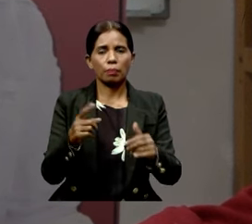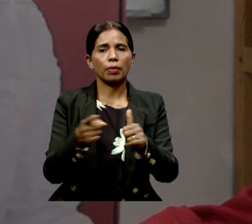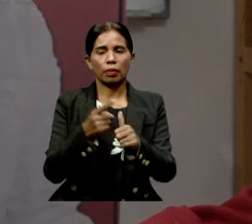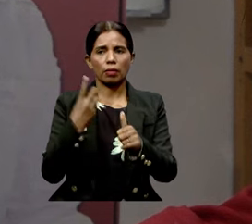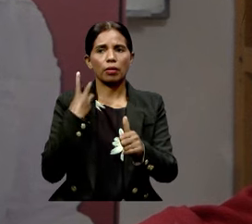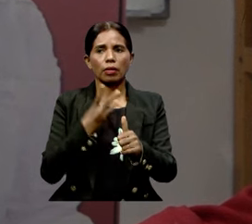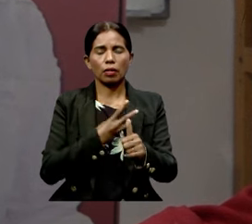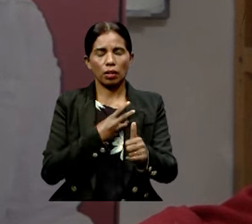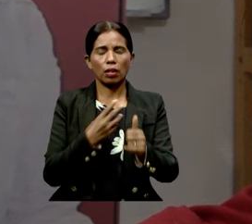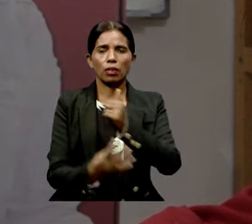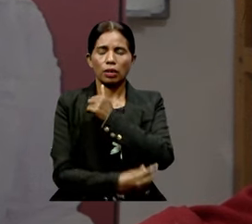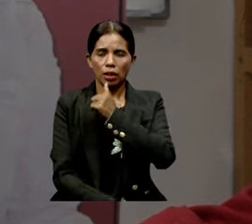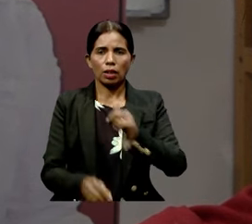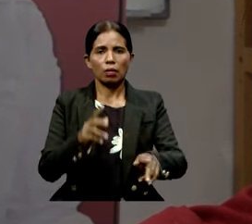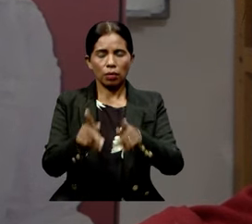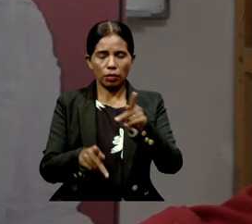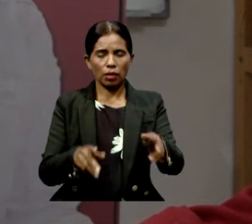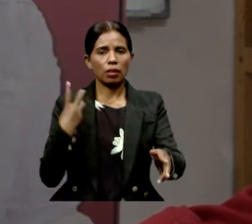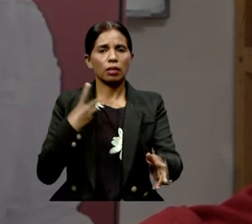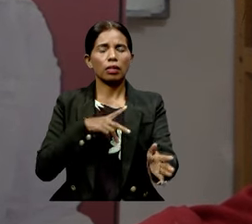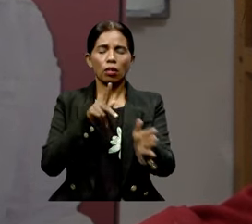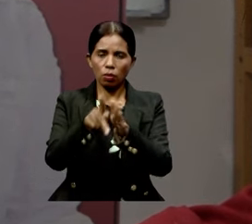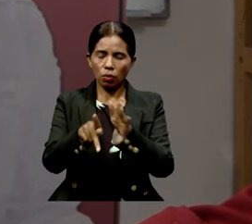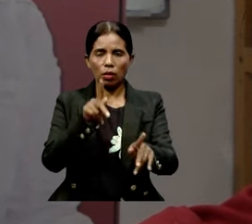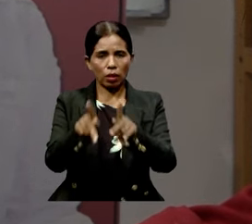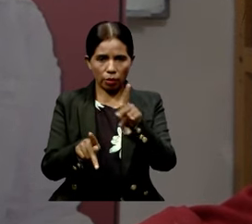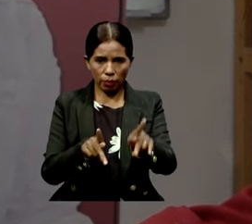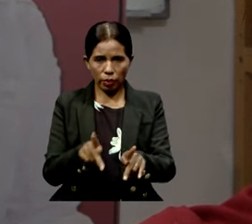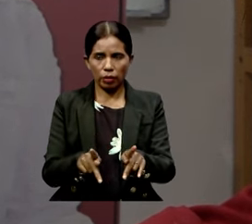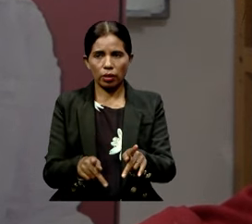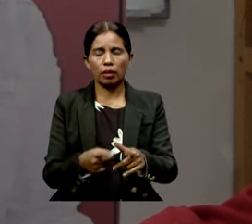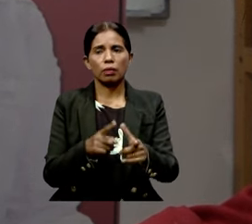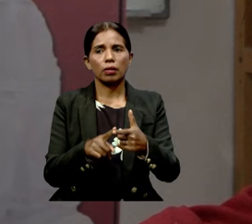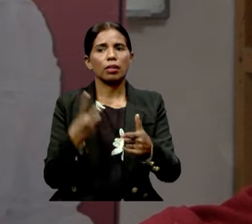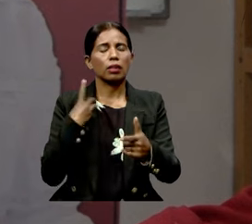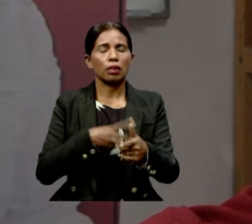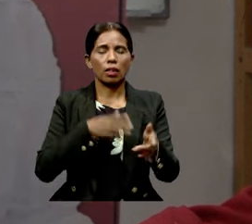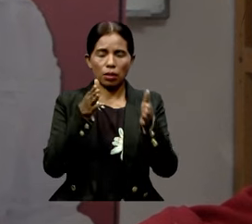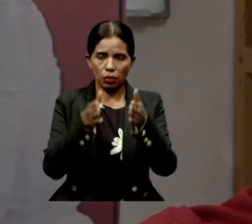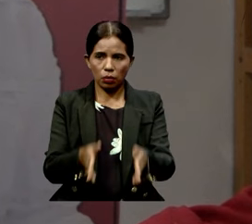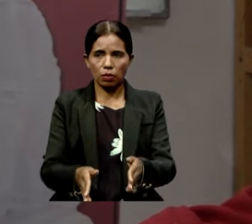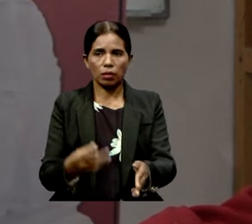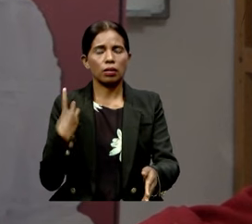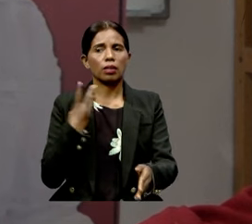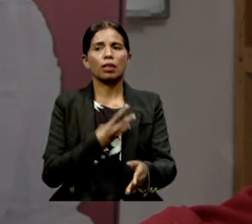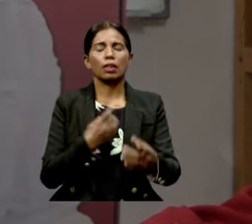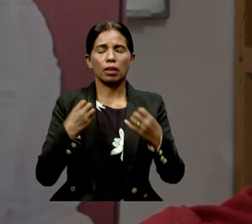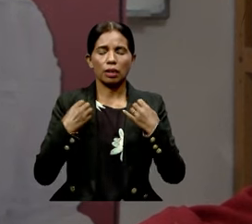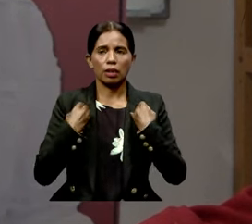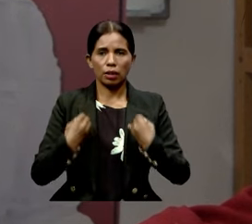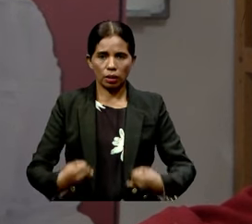halo kia kita ni povo, ita oho ita ni povo, inu nemos ita hakoi ita ni identidade estado dané, ba